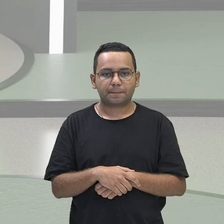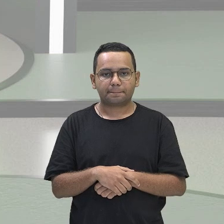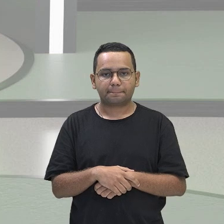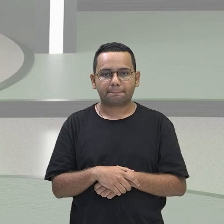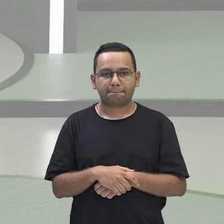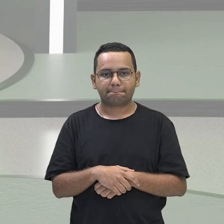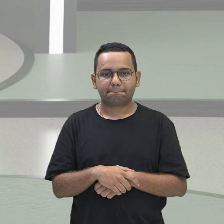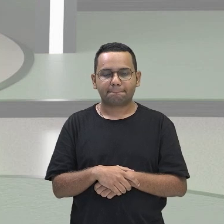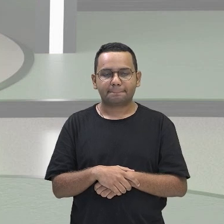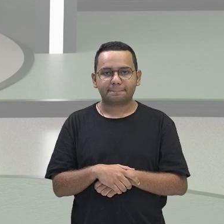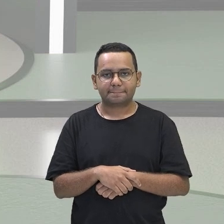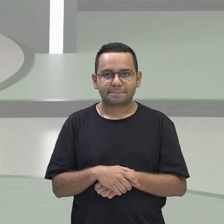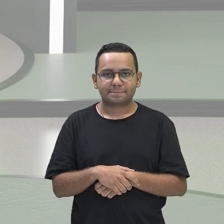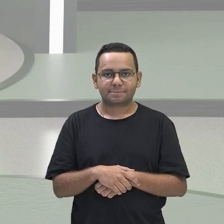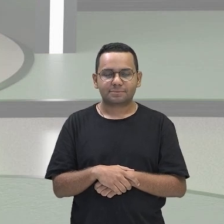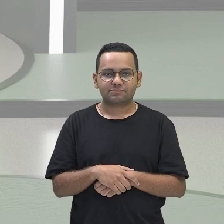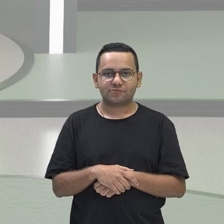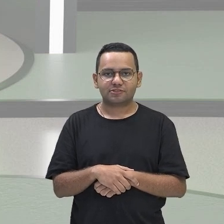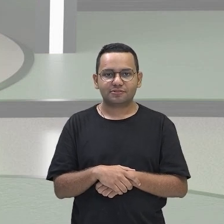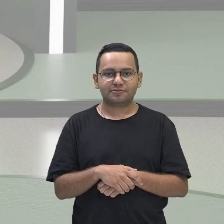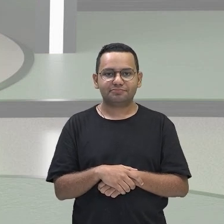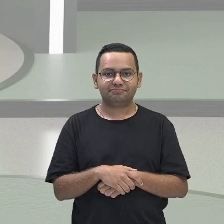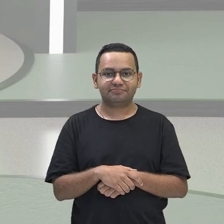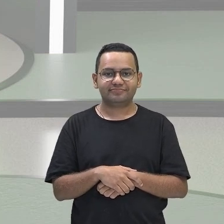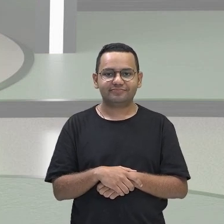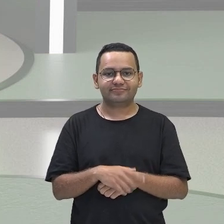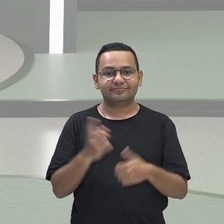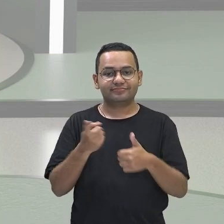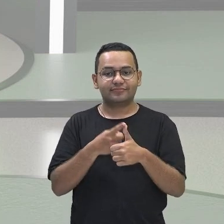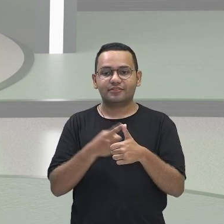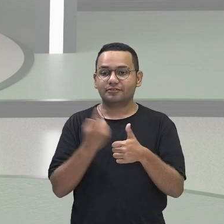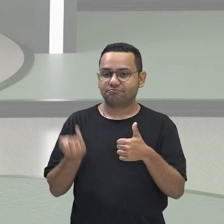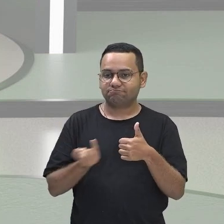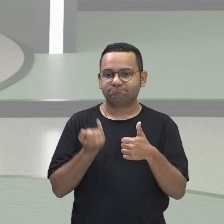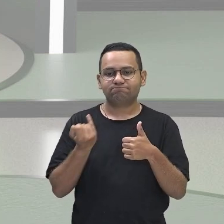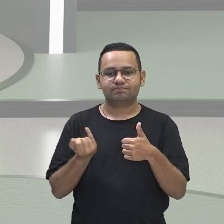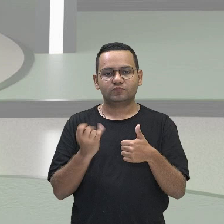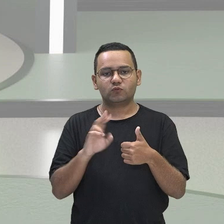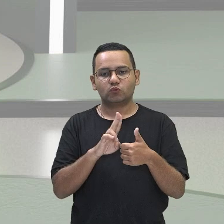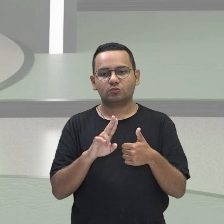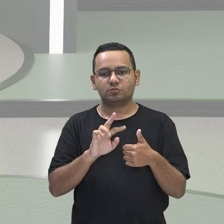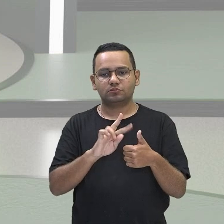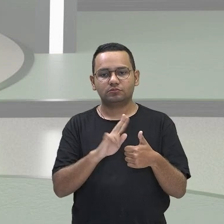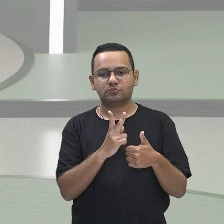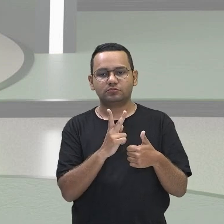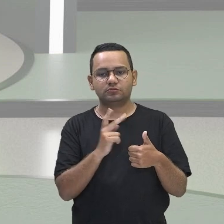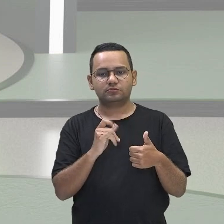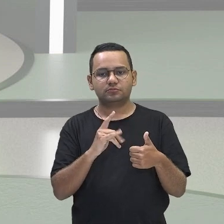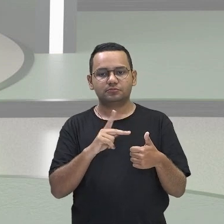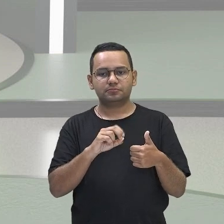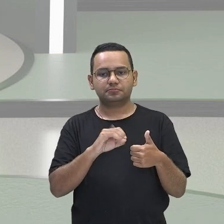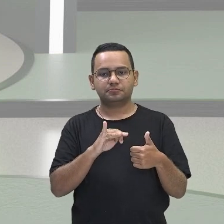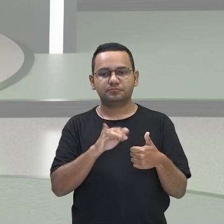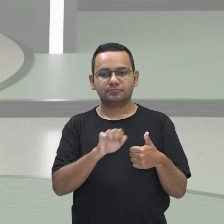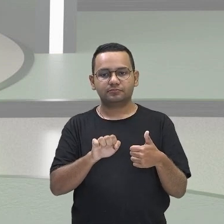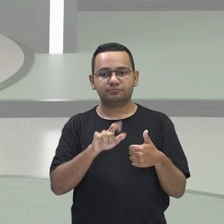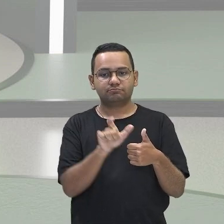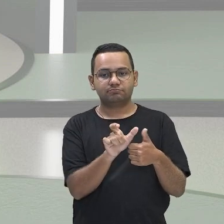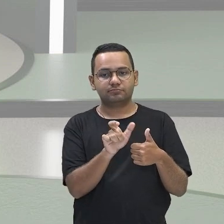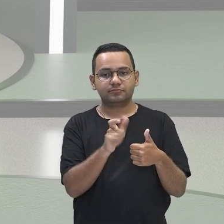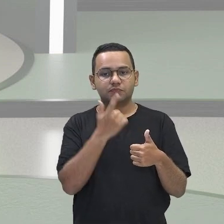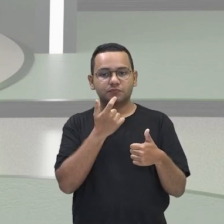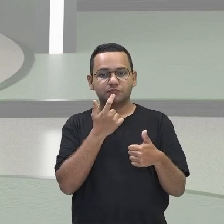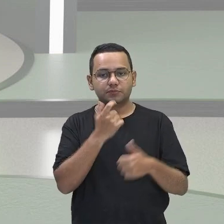delas, a primeira que eu apresento para vocês, e ela é extremamente importante, é chamada de hipófise. Ela está localizada